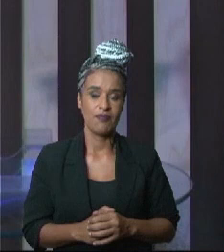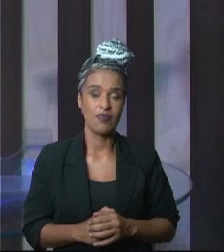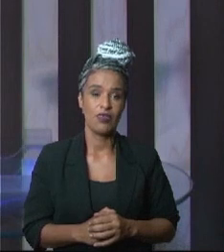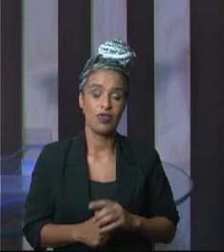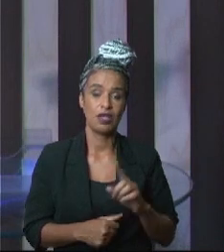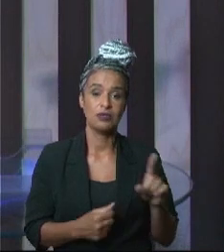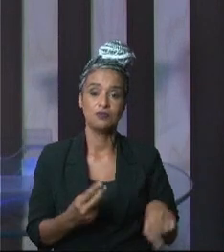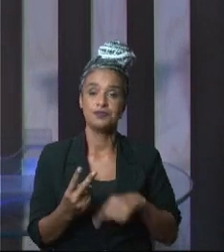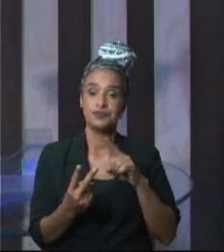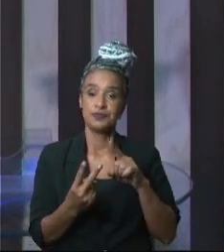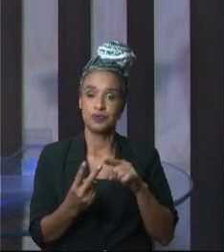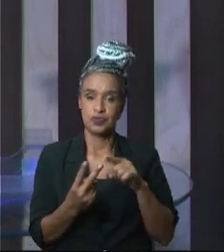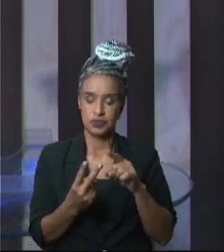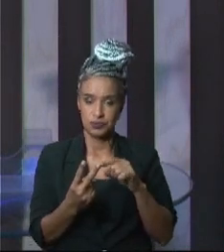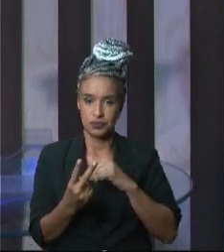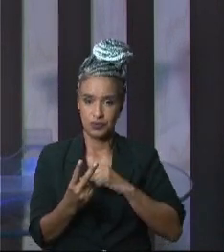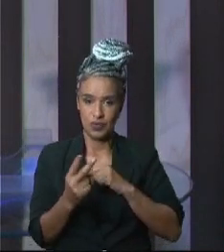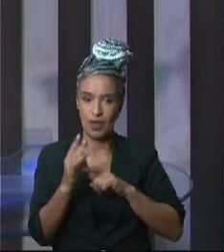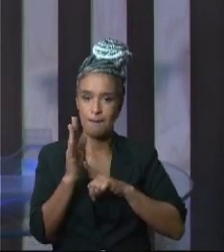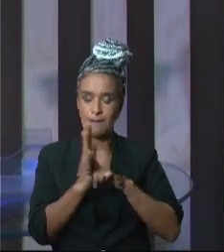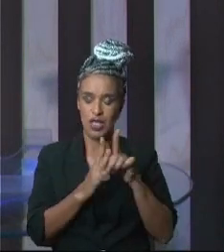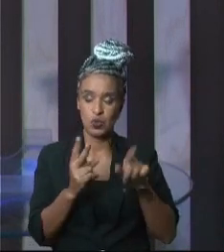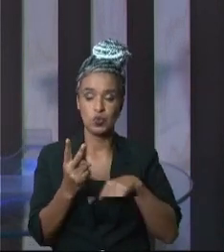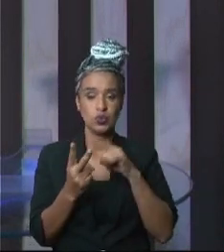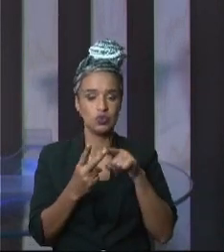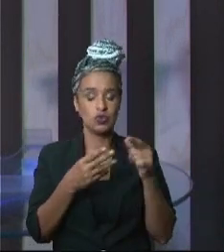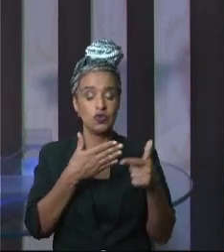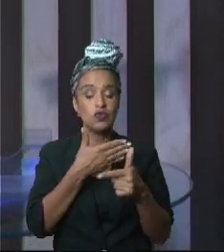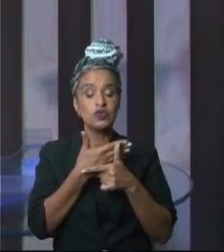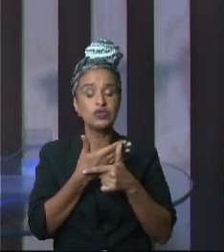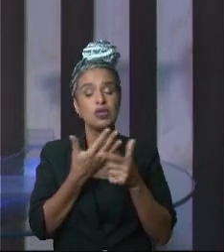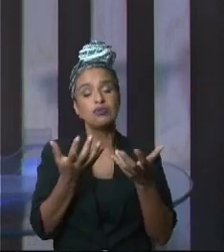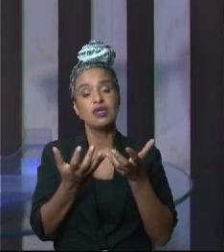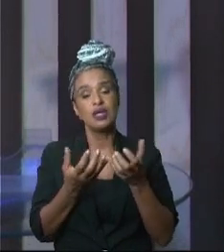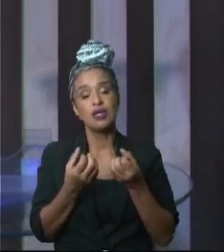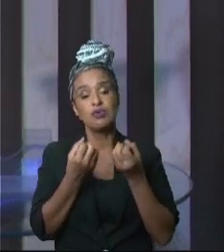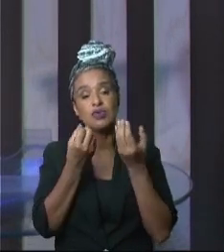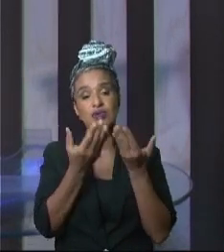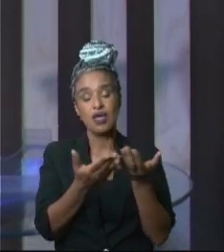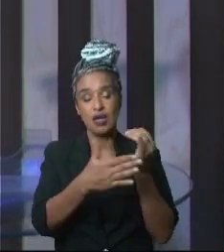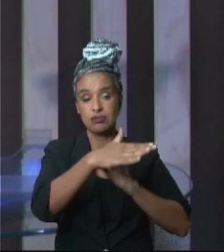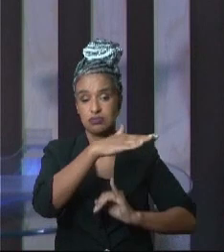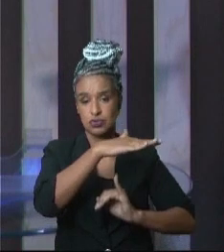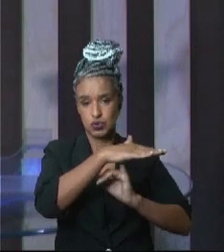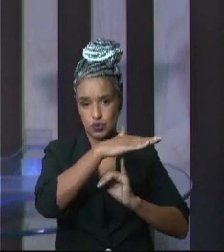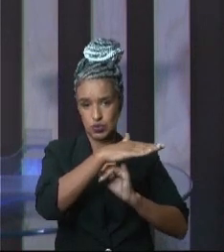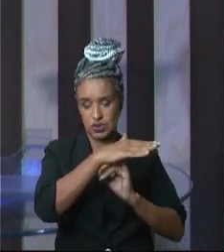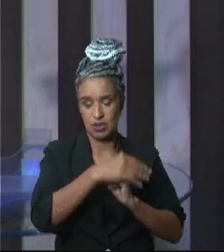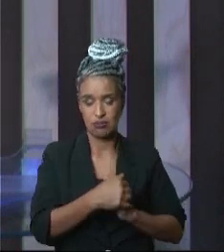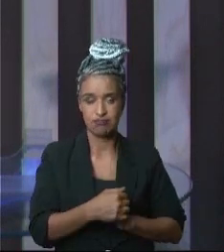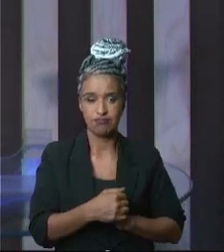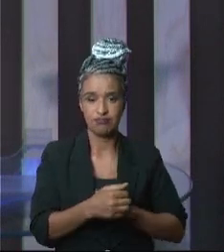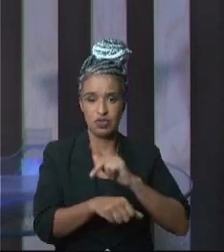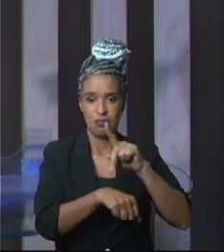Em segundo lugar, passando à segunda pergunta, que papel queremos dar às organizações internacionais,